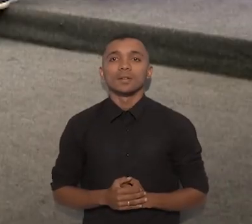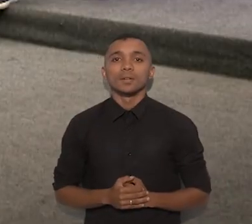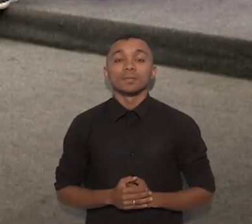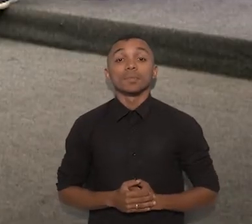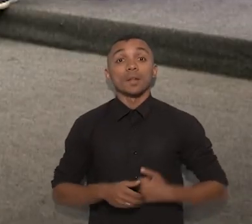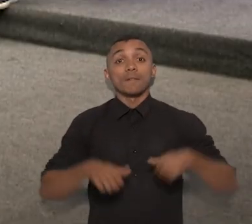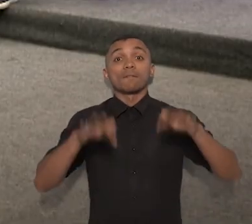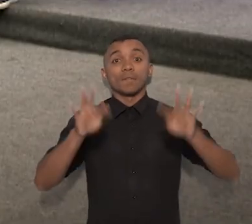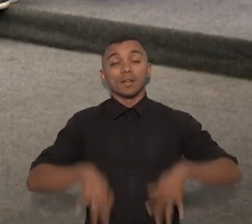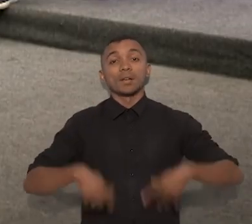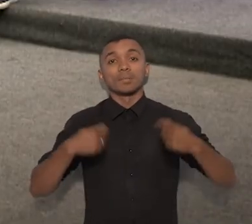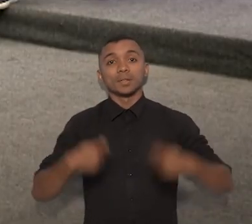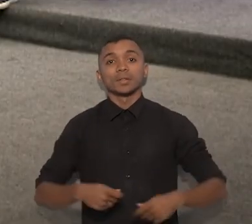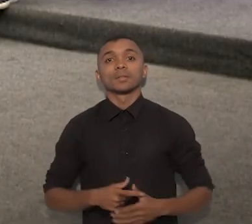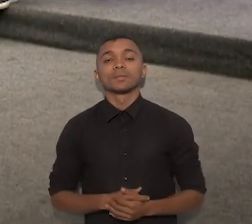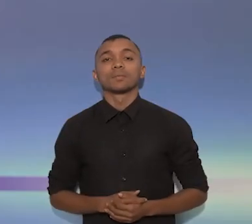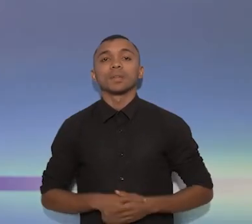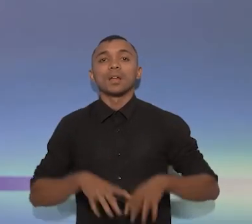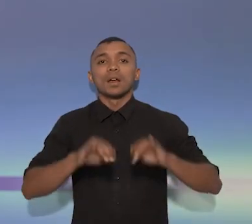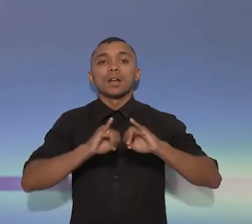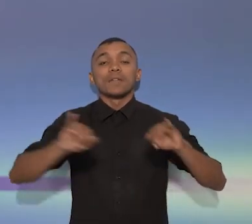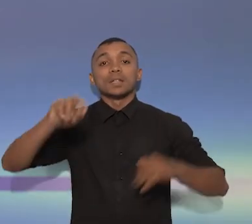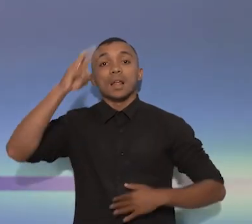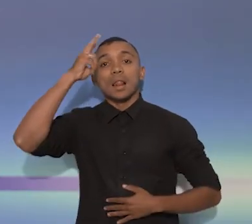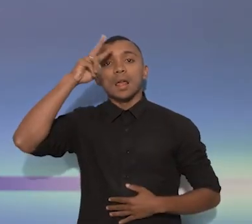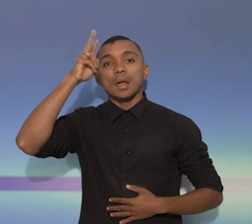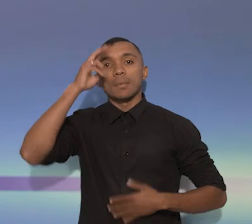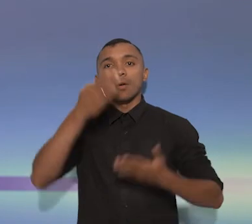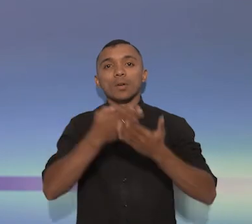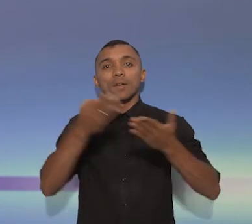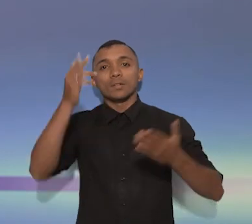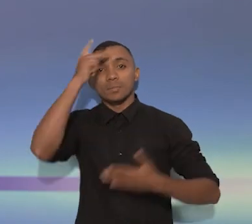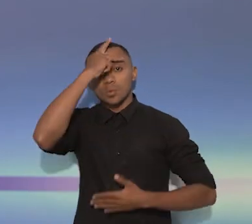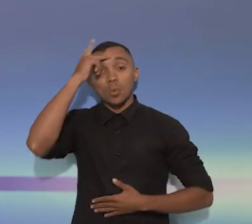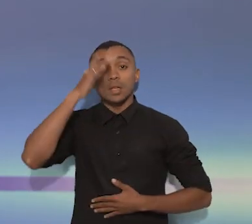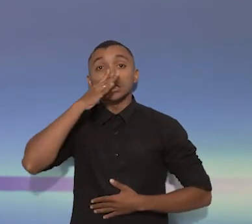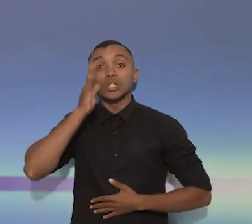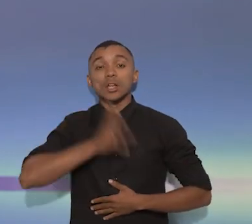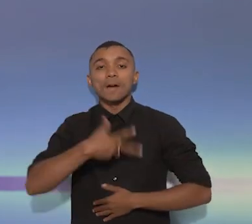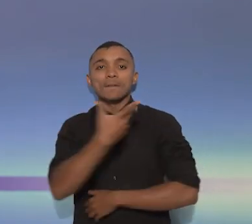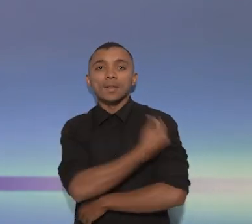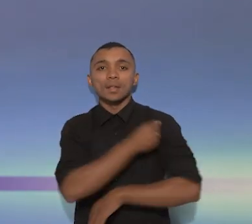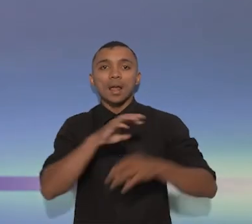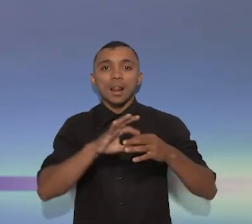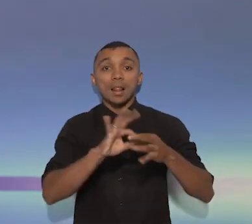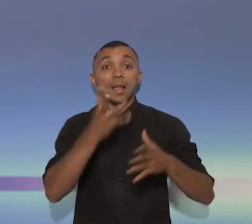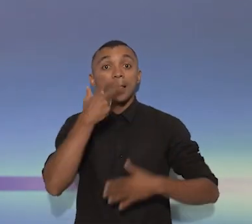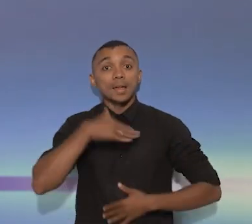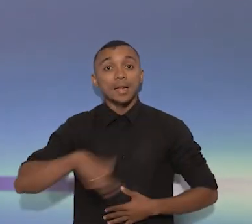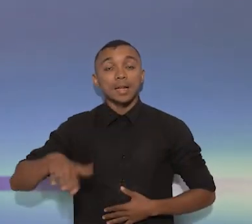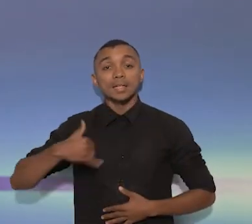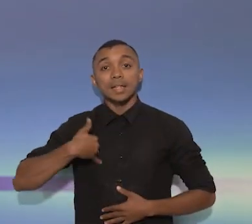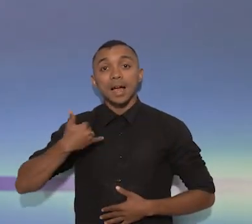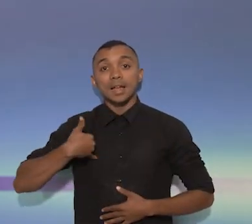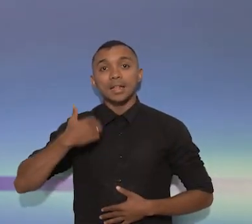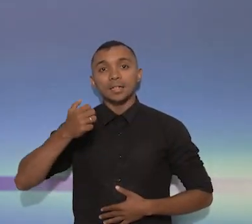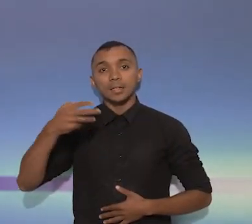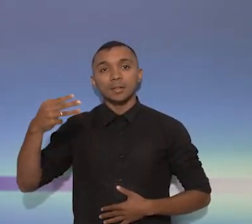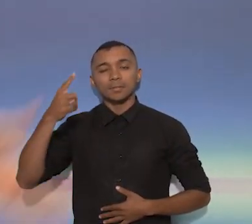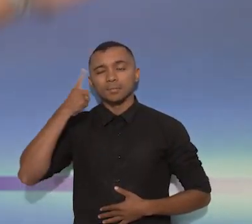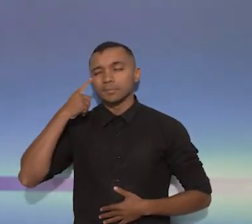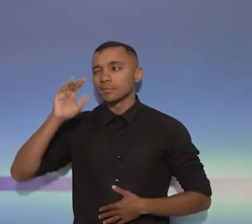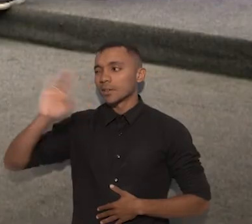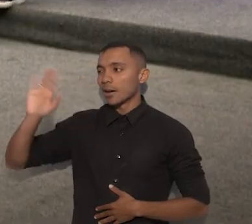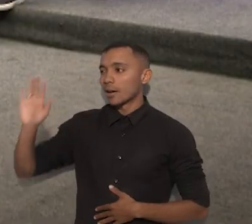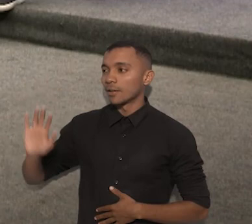Preciso encerrar agora, PC. Só lembrando para o público que nos assiste, vacinas liberadas para as crianças a partir de 3 anos. Vamos me despedindo